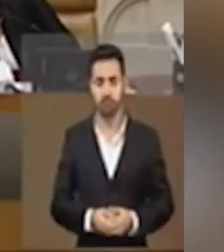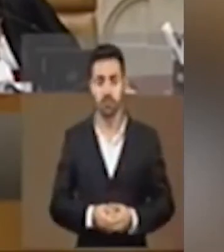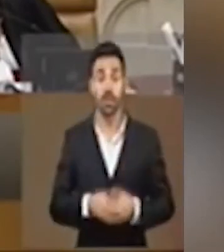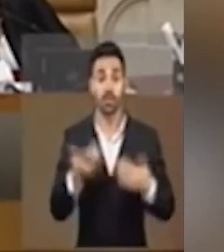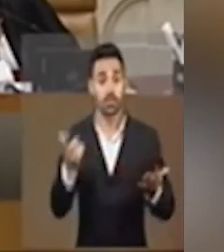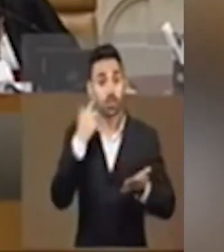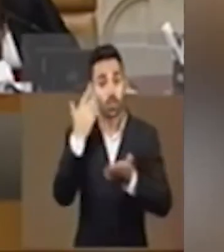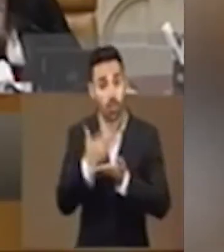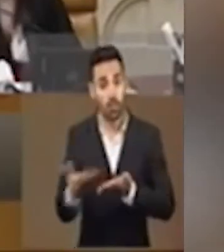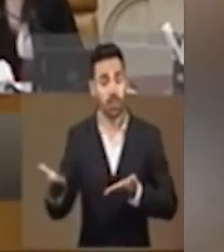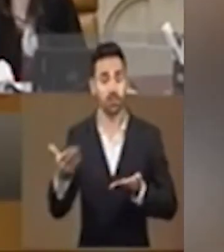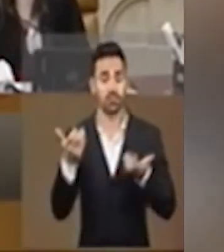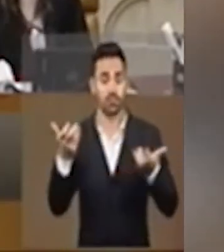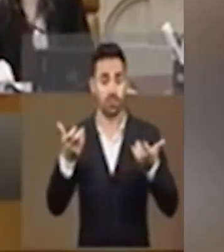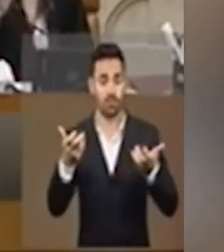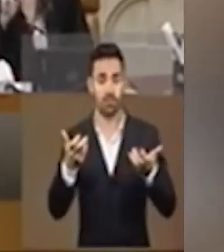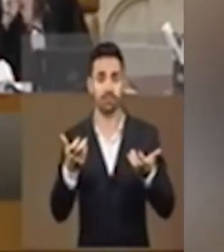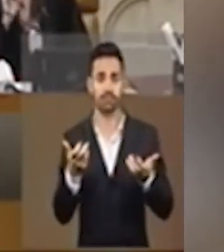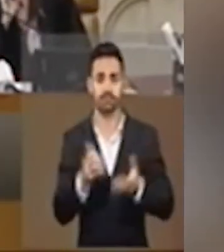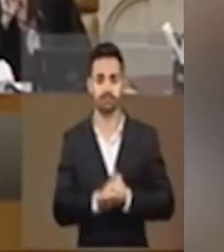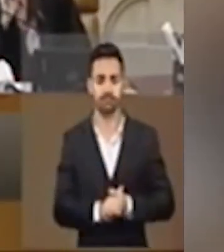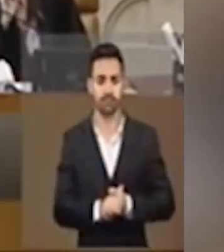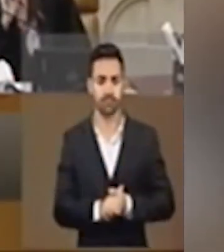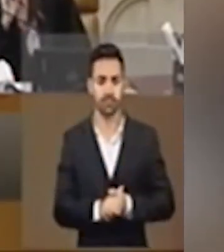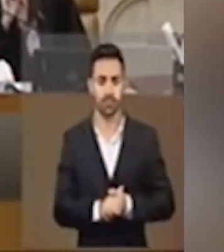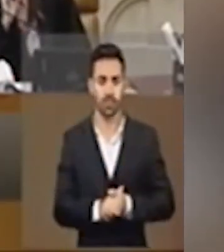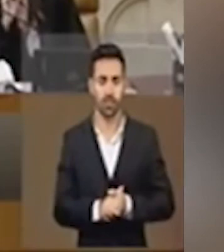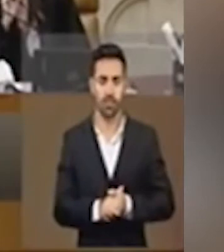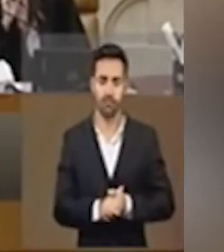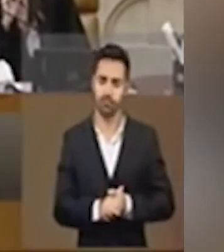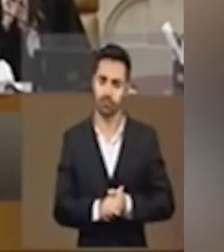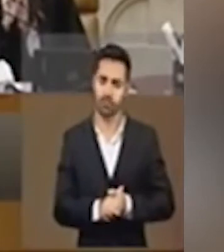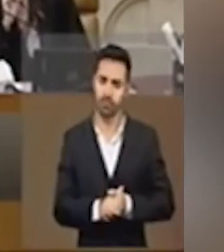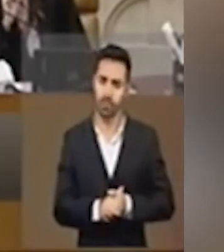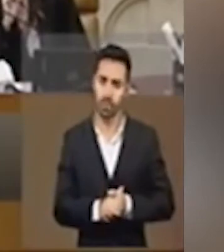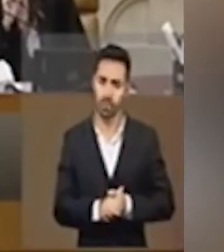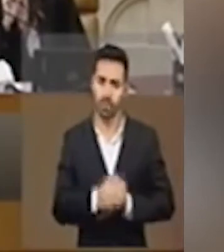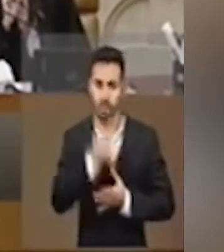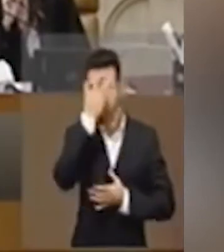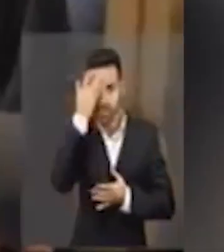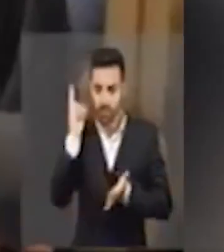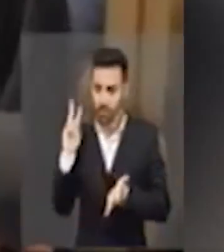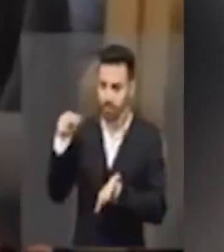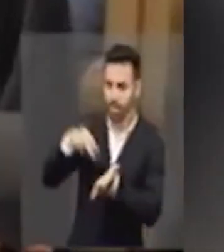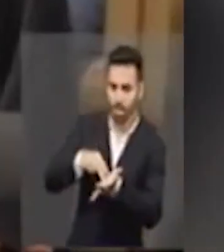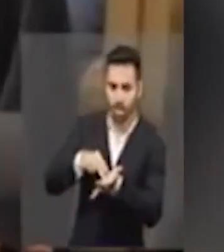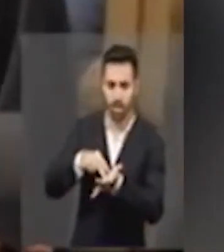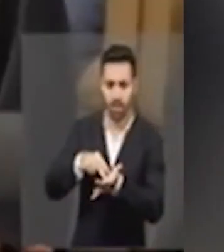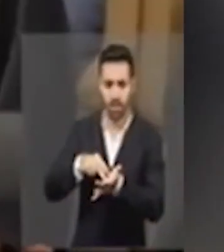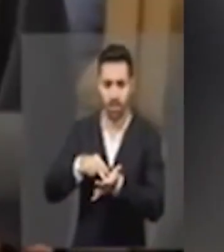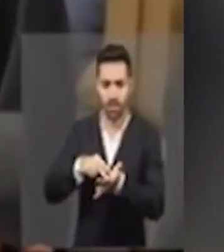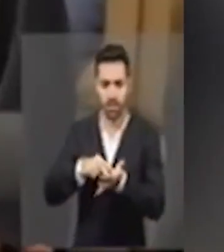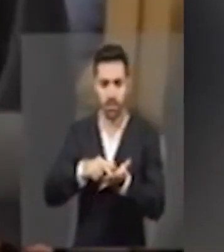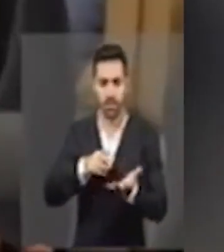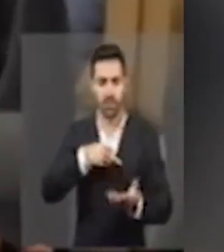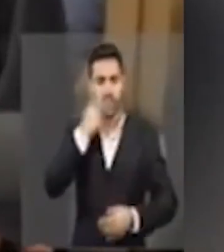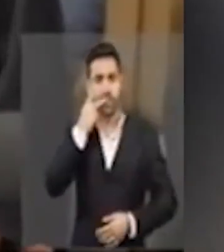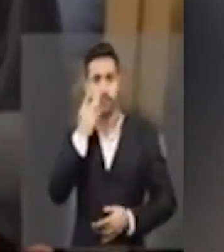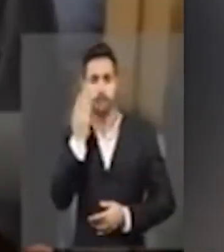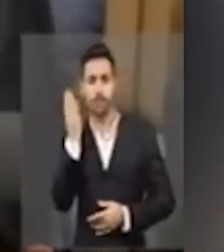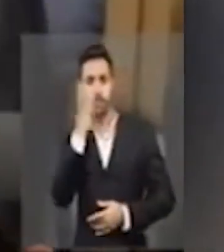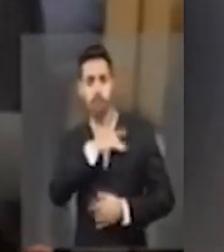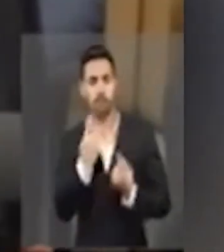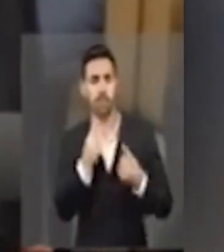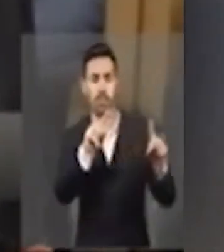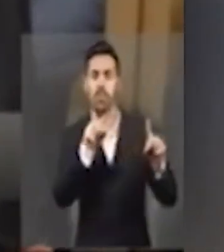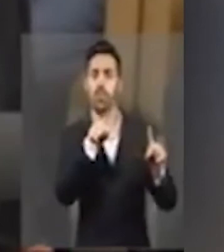inicialmente eu gostaria de reputar inadmissível é pessoas subirem que nesta tribuna para trípode a dor de pessoas lgbt